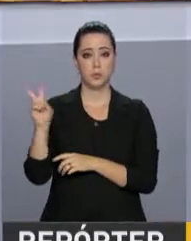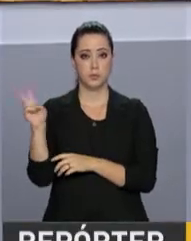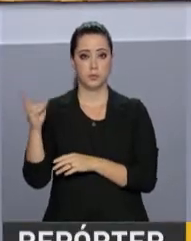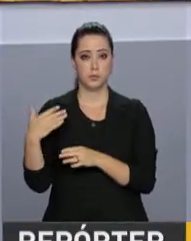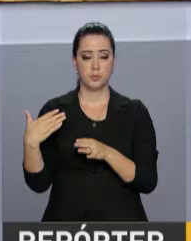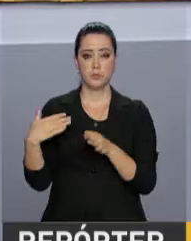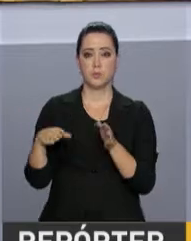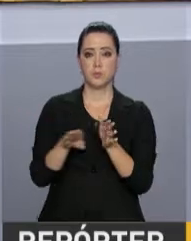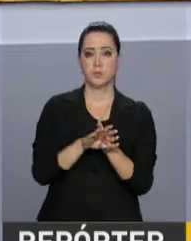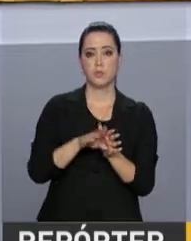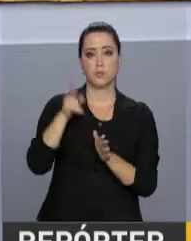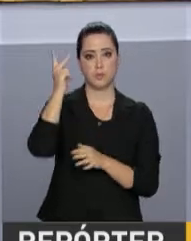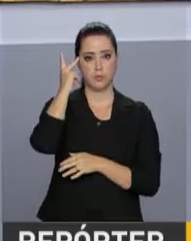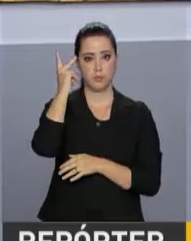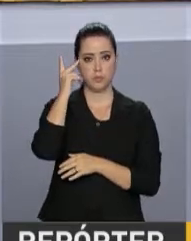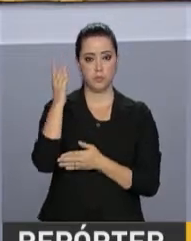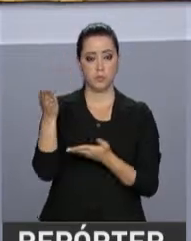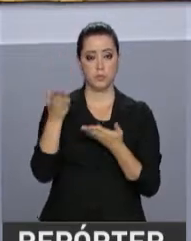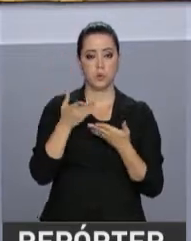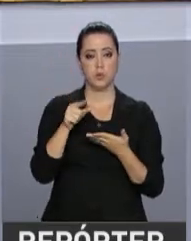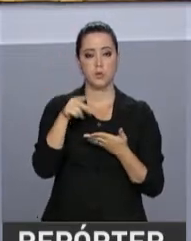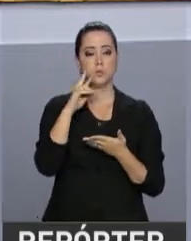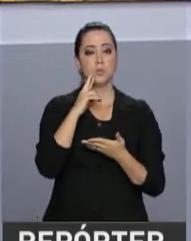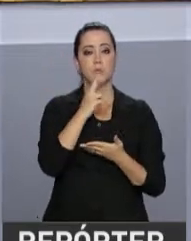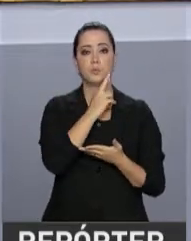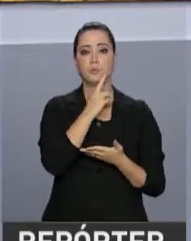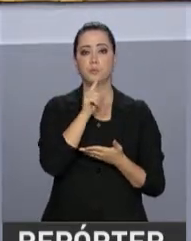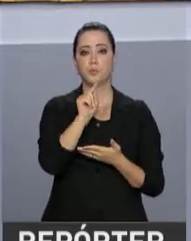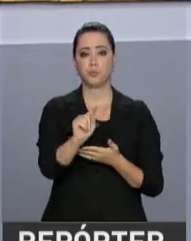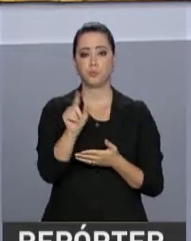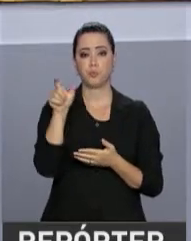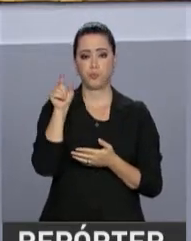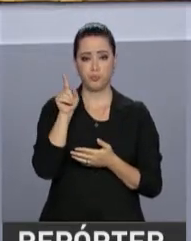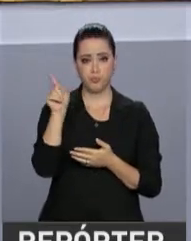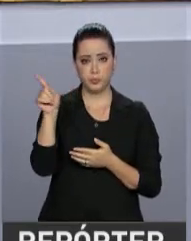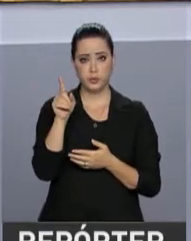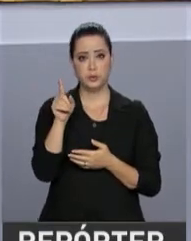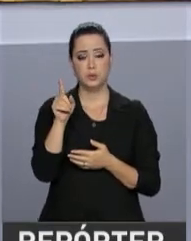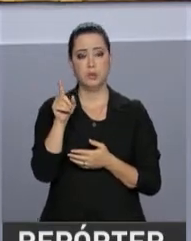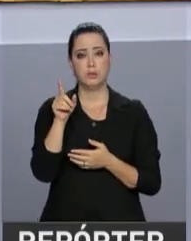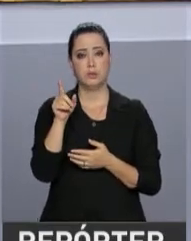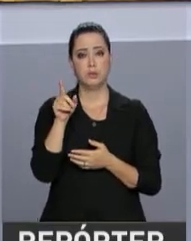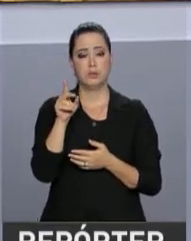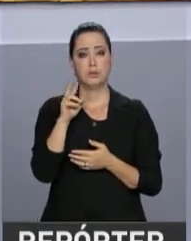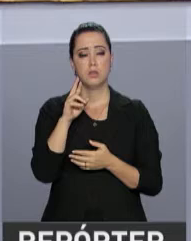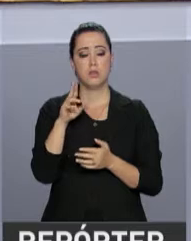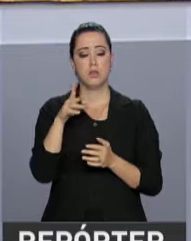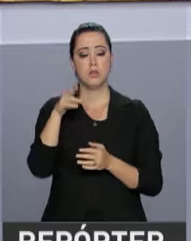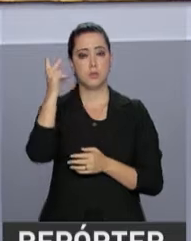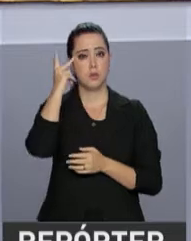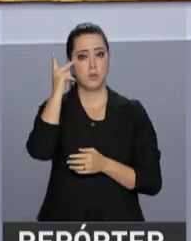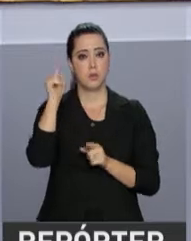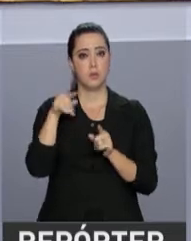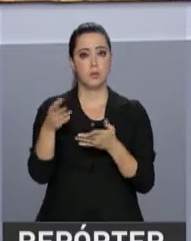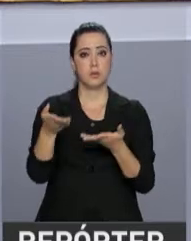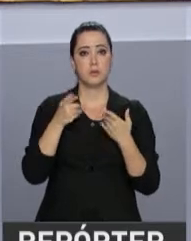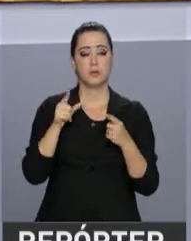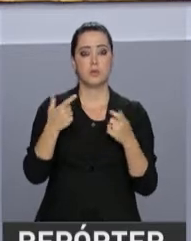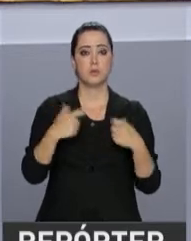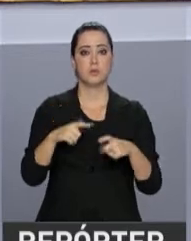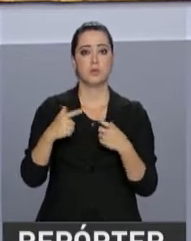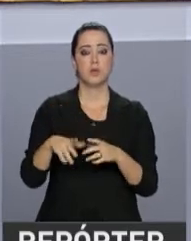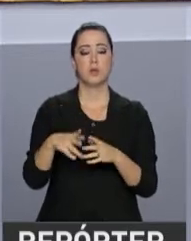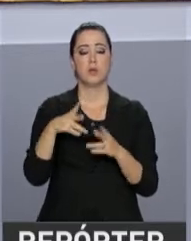venezuelanos já chegaram a são paulo vindos de roraima lá eles receberam um lugar para dormir comida escola